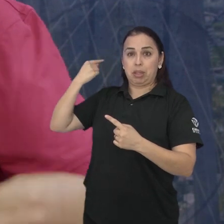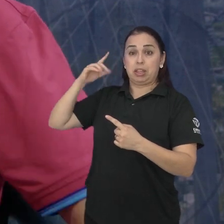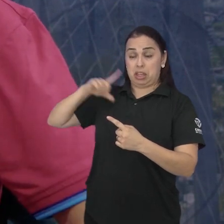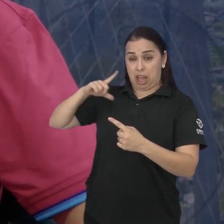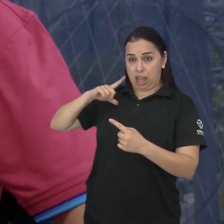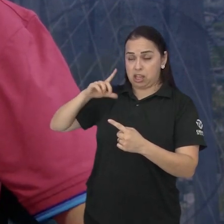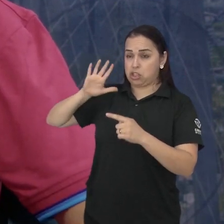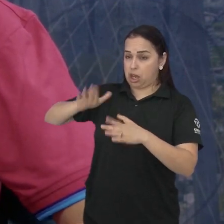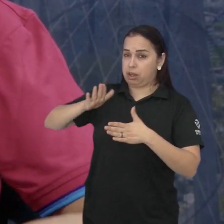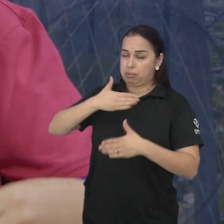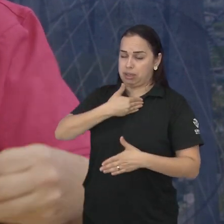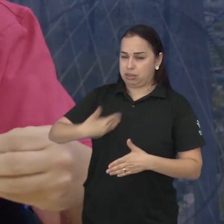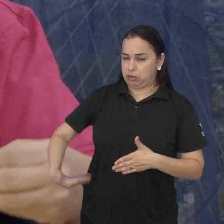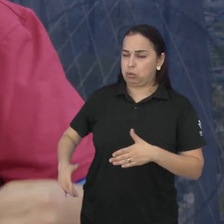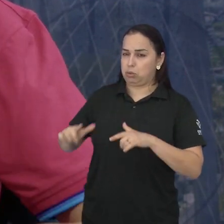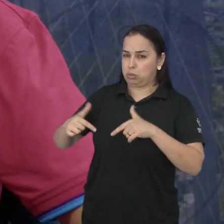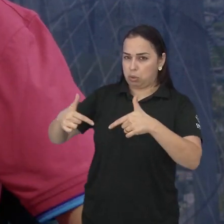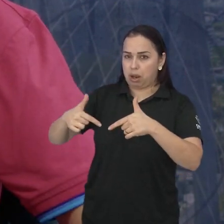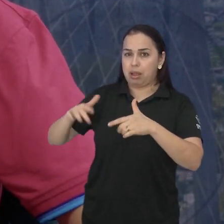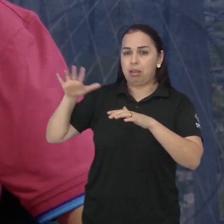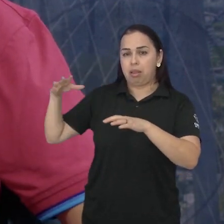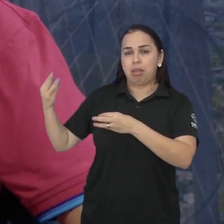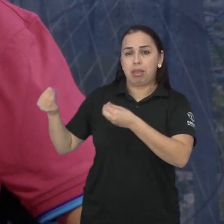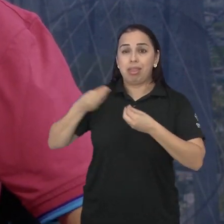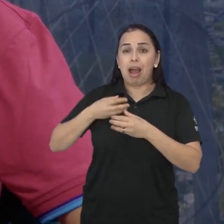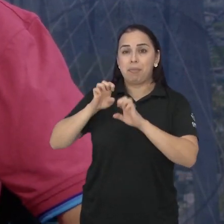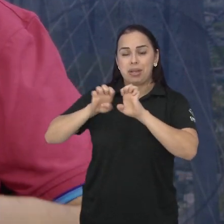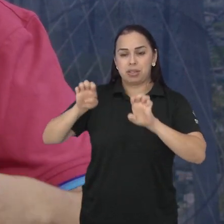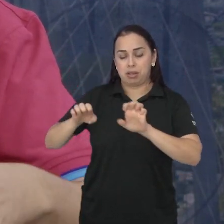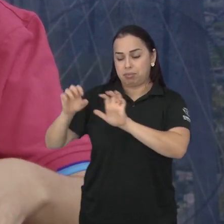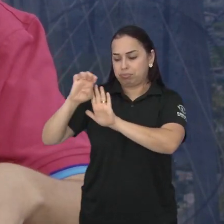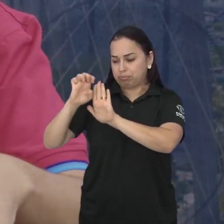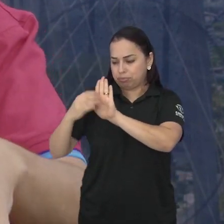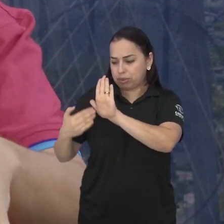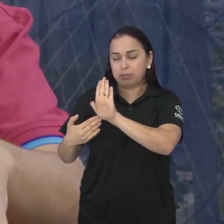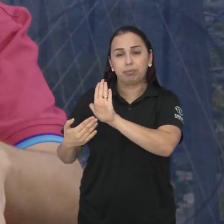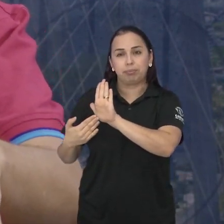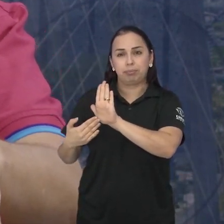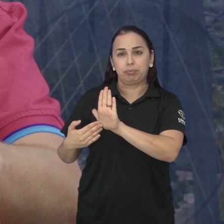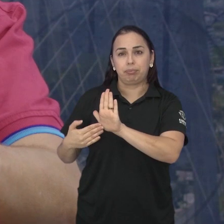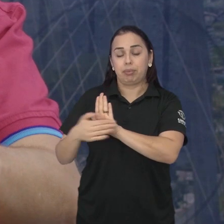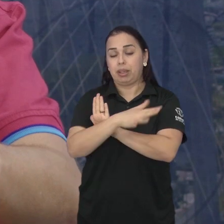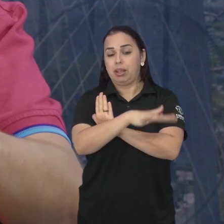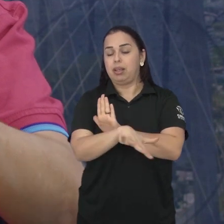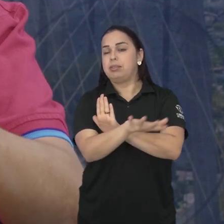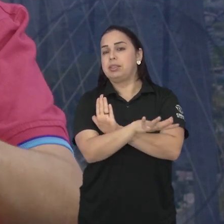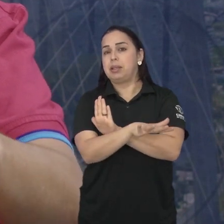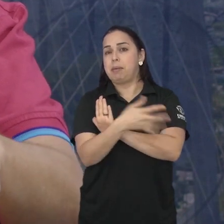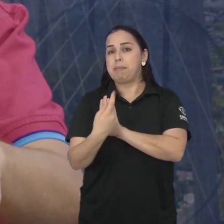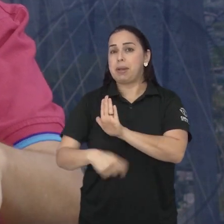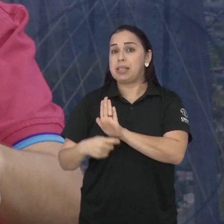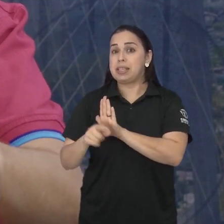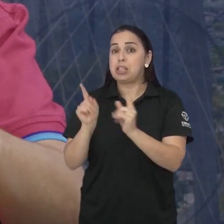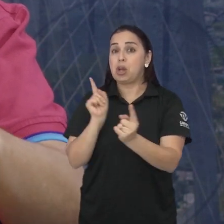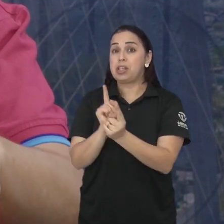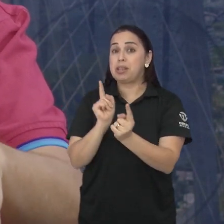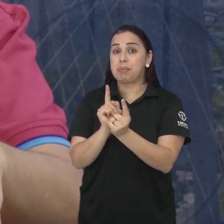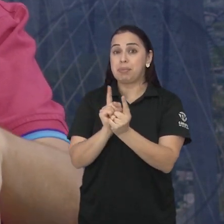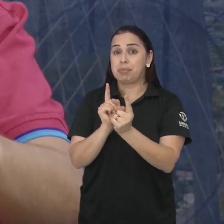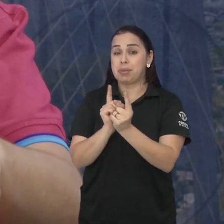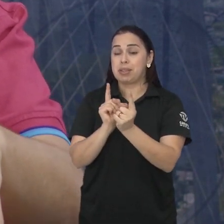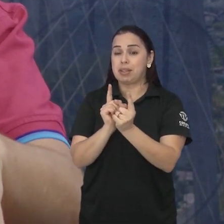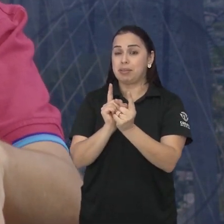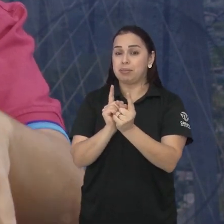essa política traz uma estrutura e ela diz, a população em situação de rua, ela deve ser atendida de